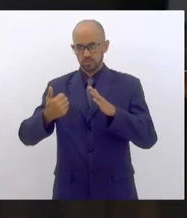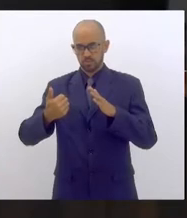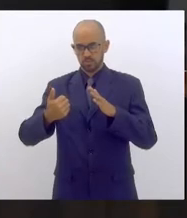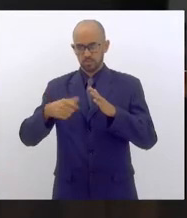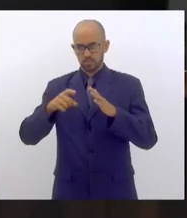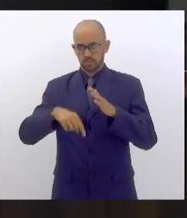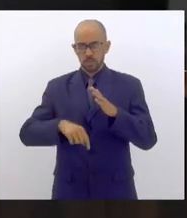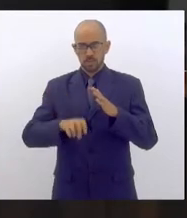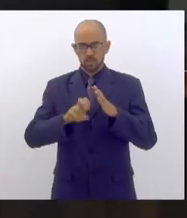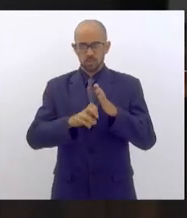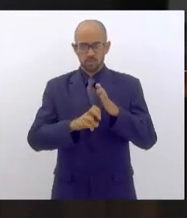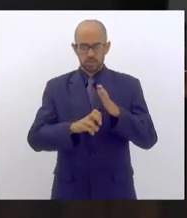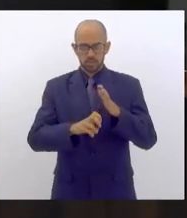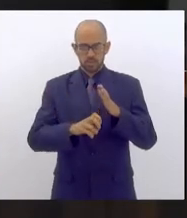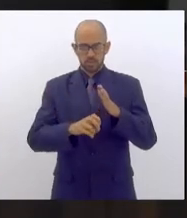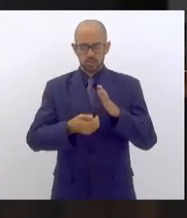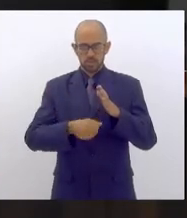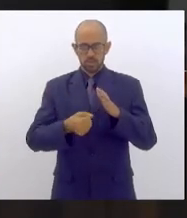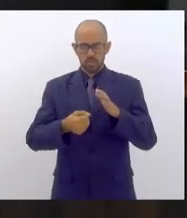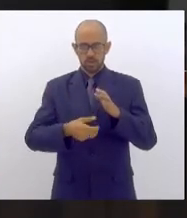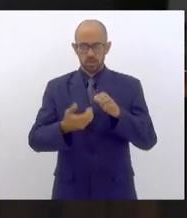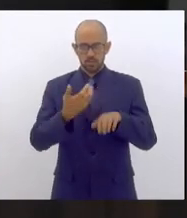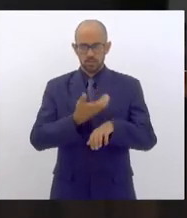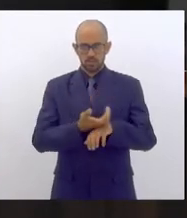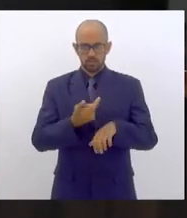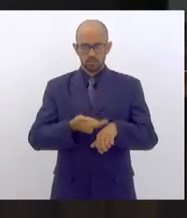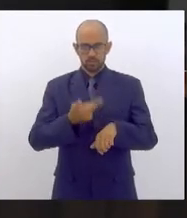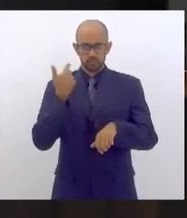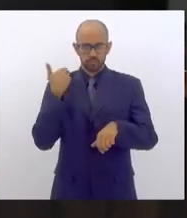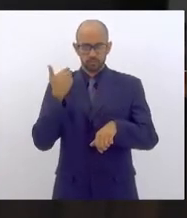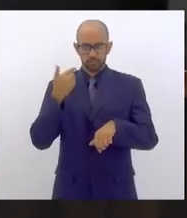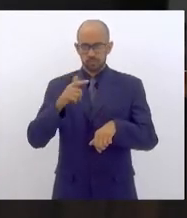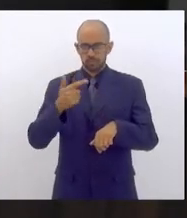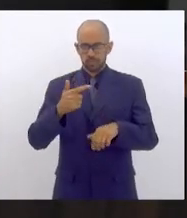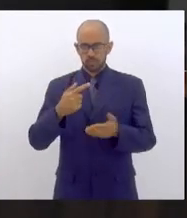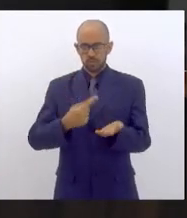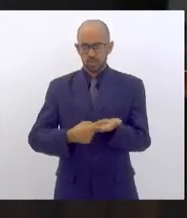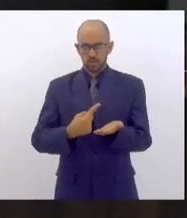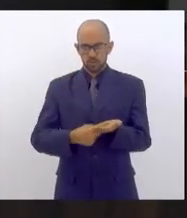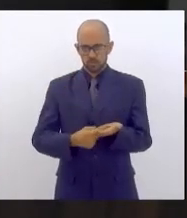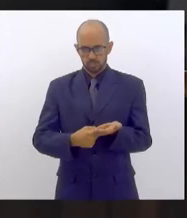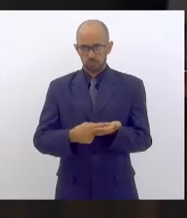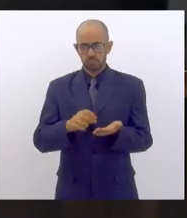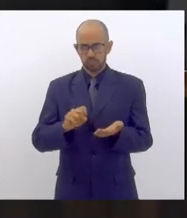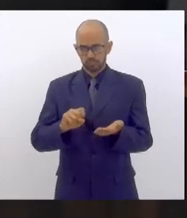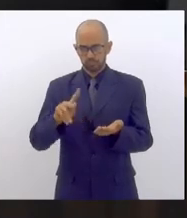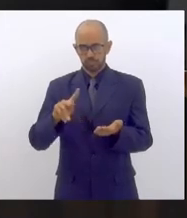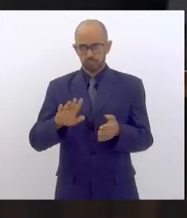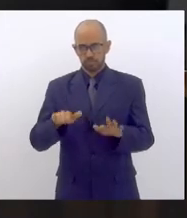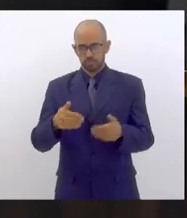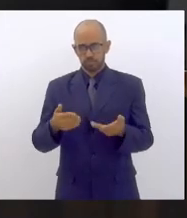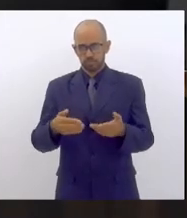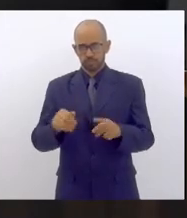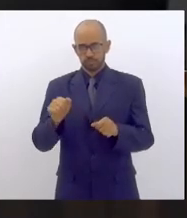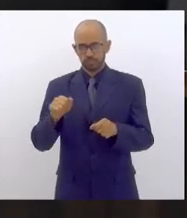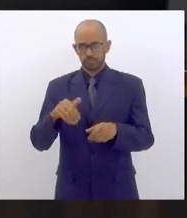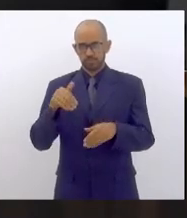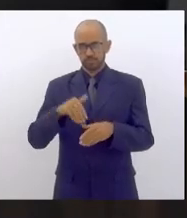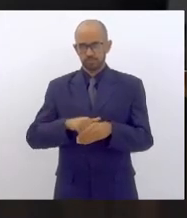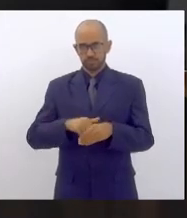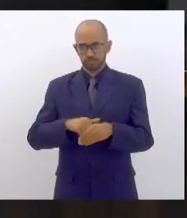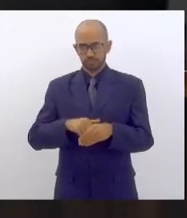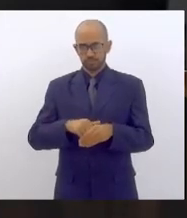pauta anterior, não acordamos. Ok? Então nós vamos fazer a votação